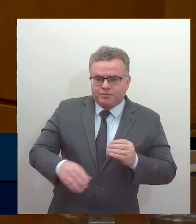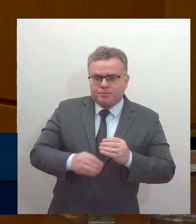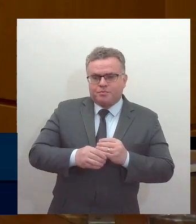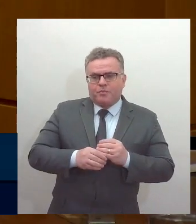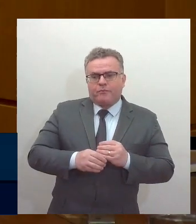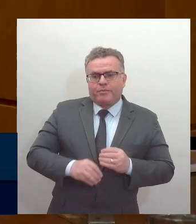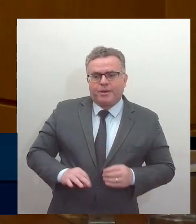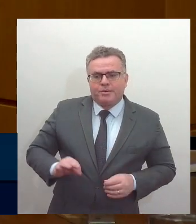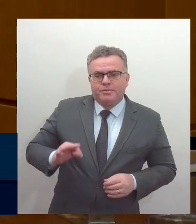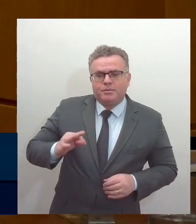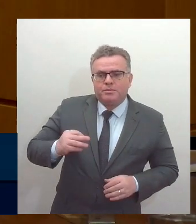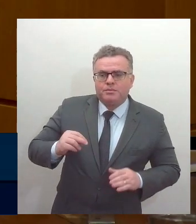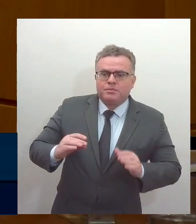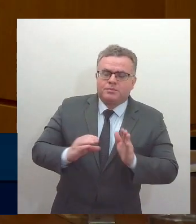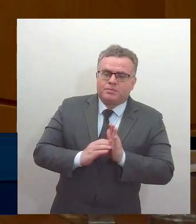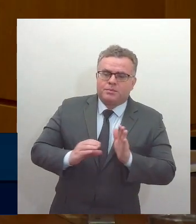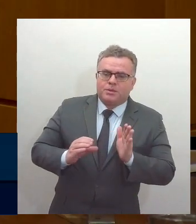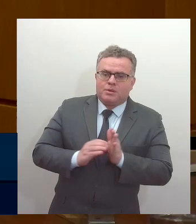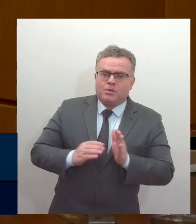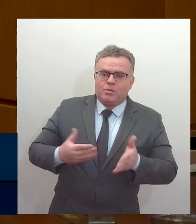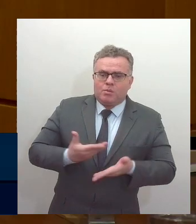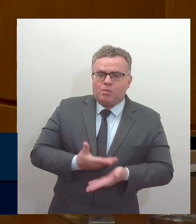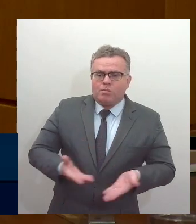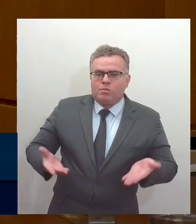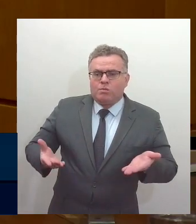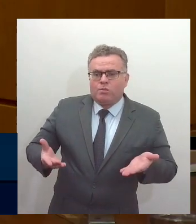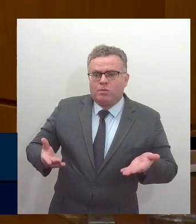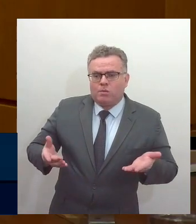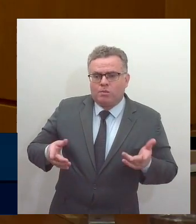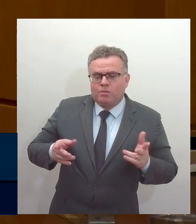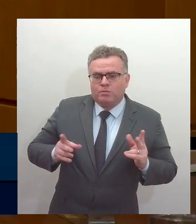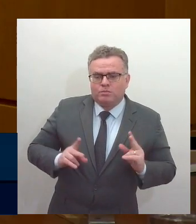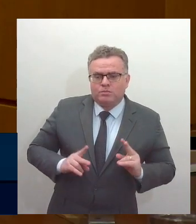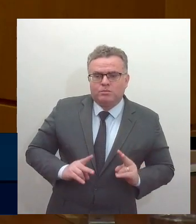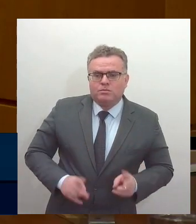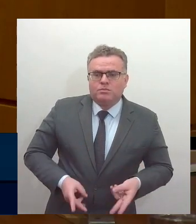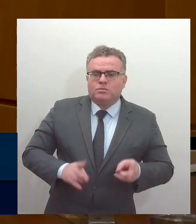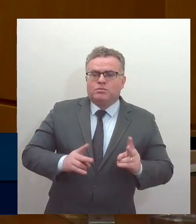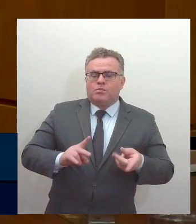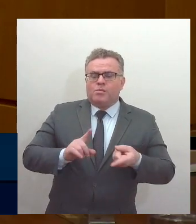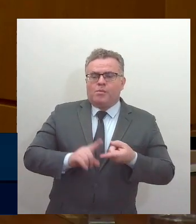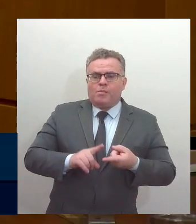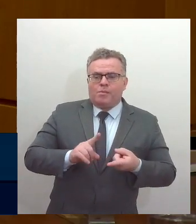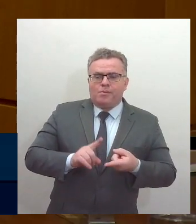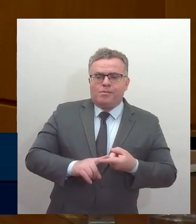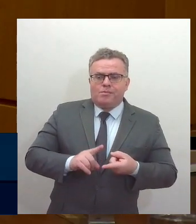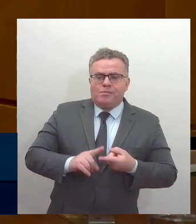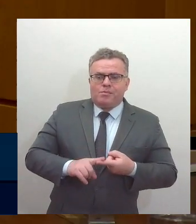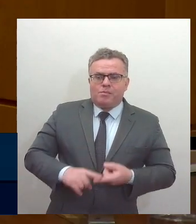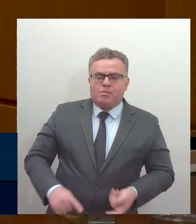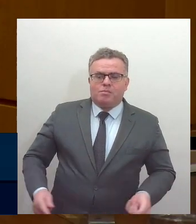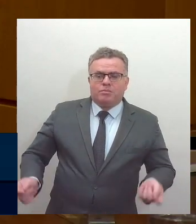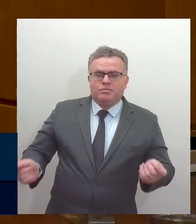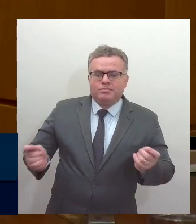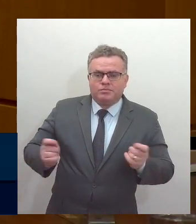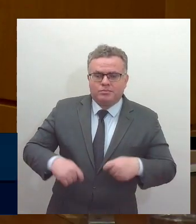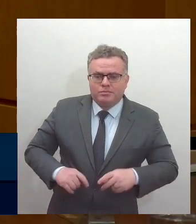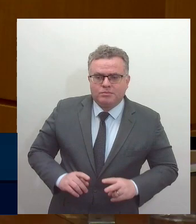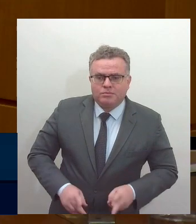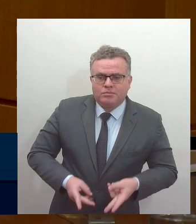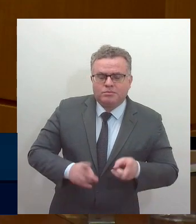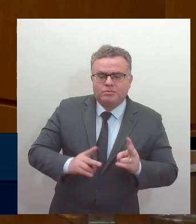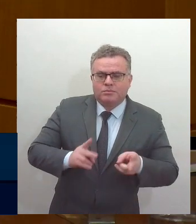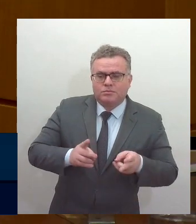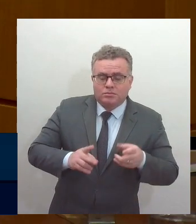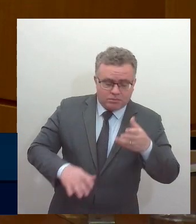ali será também utilizado, além do esporte para os